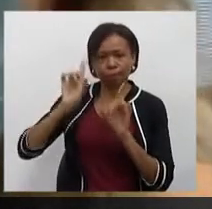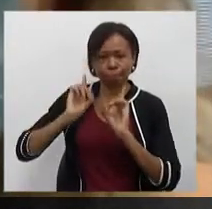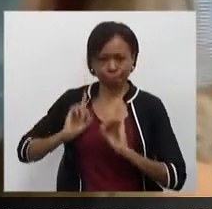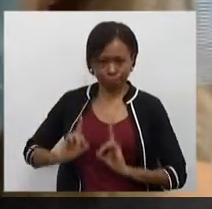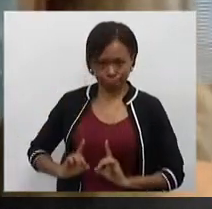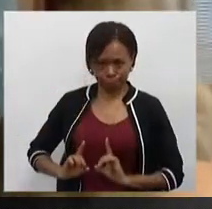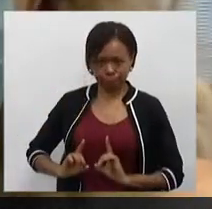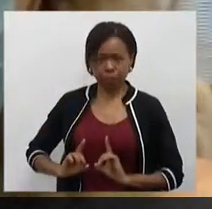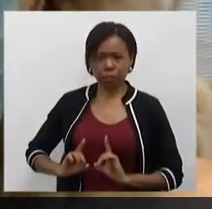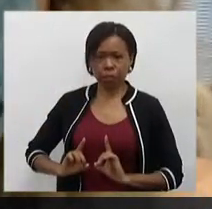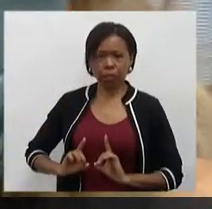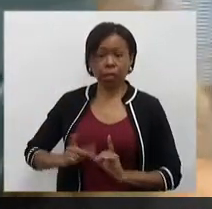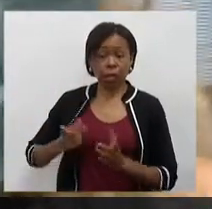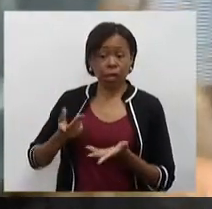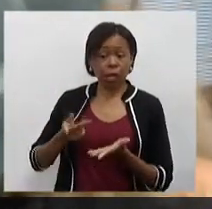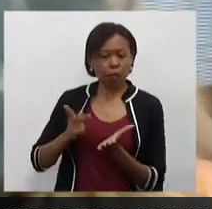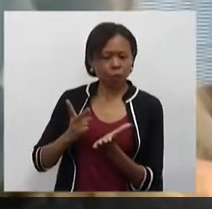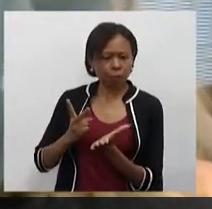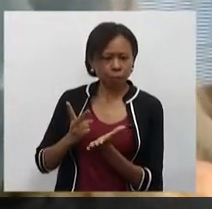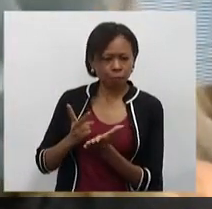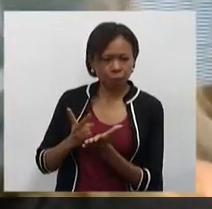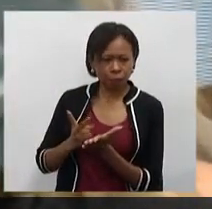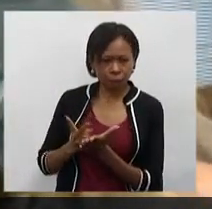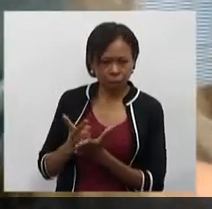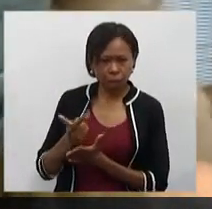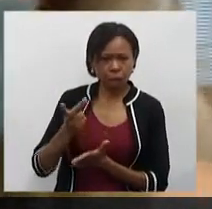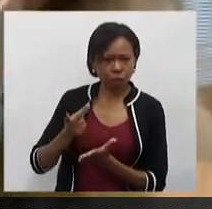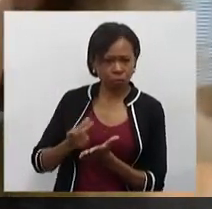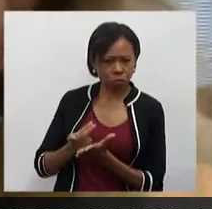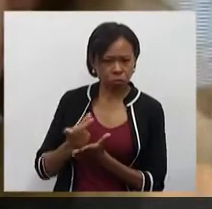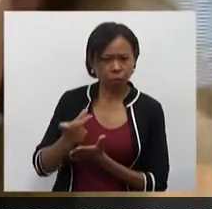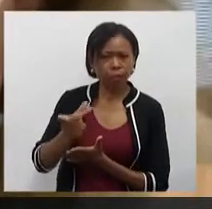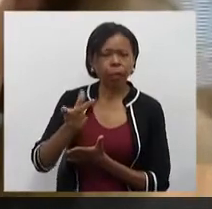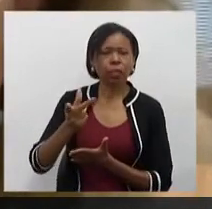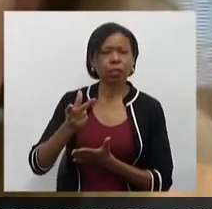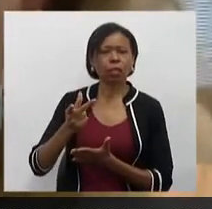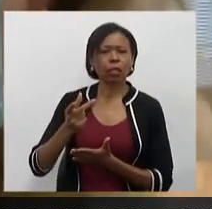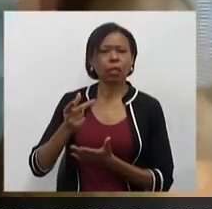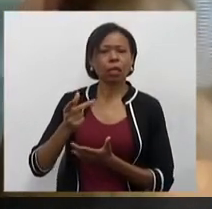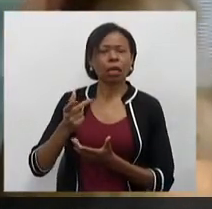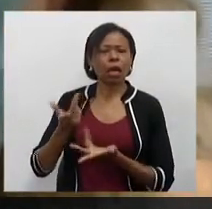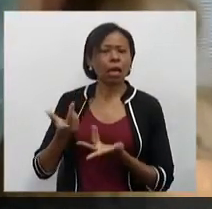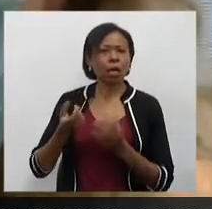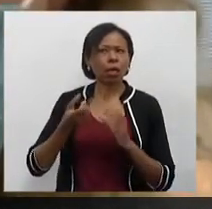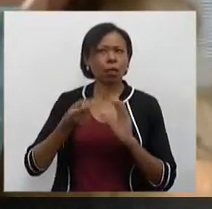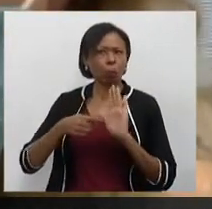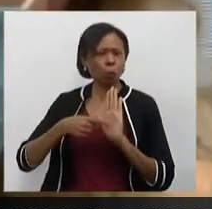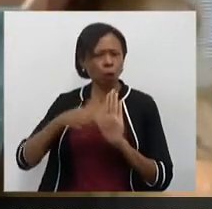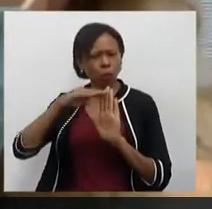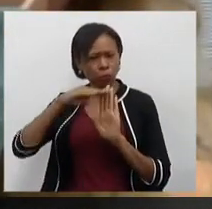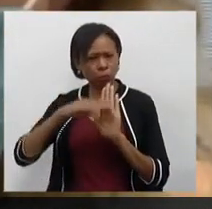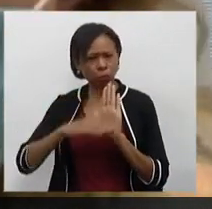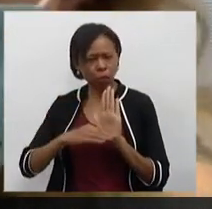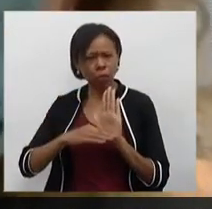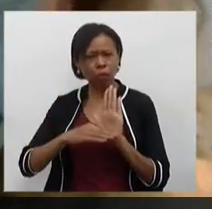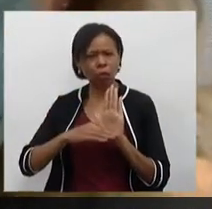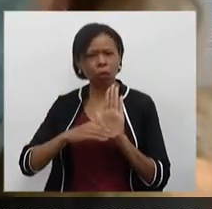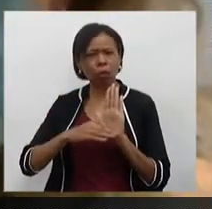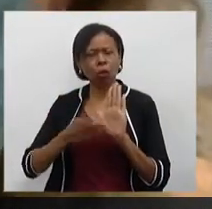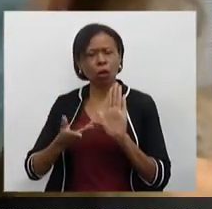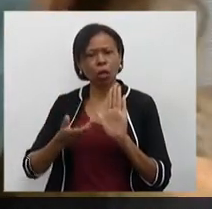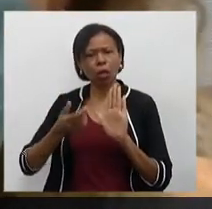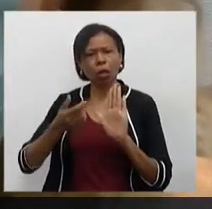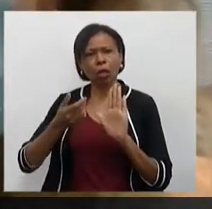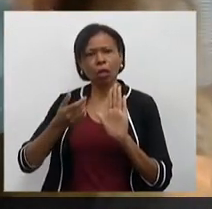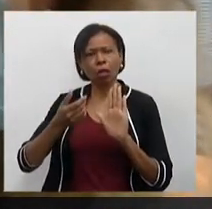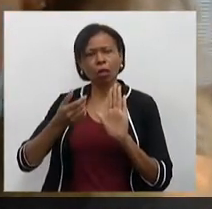com deficiência permanente, ele faz um destrinchamento dessas deficiências, no primeiro, né,